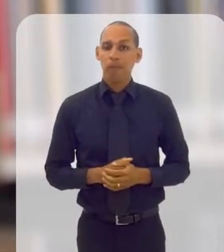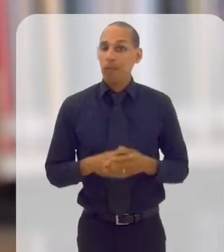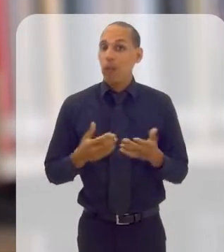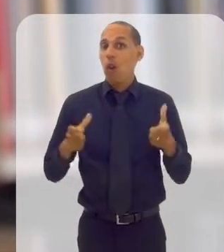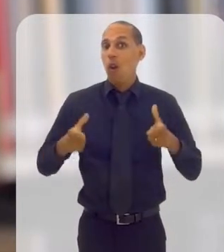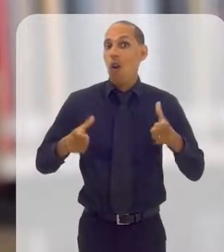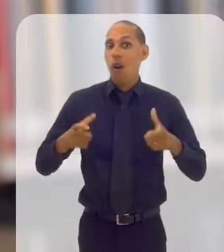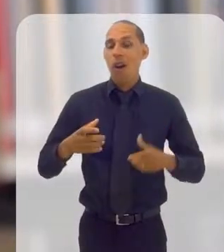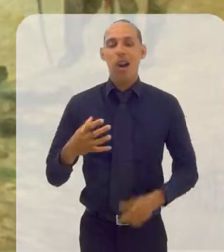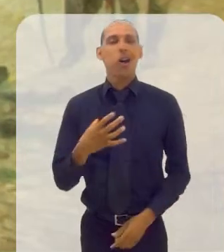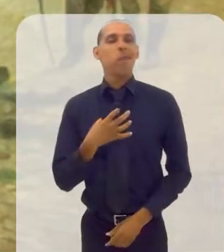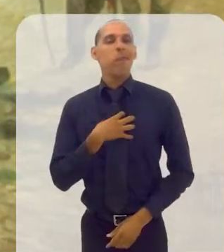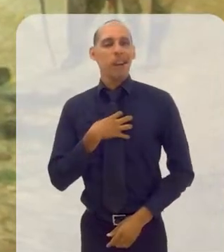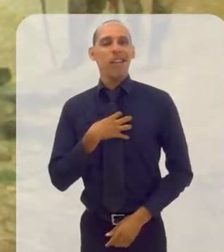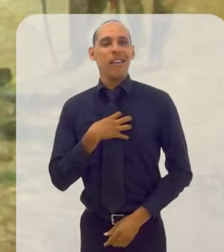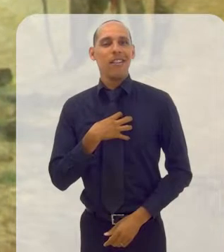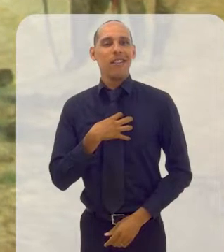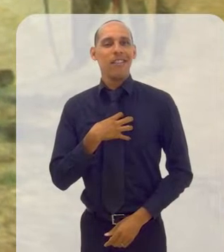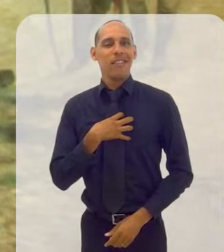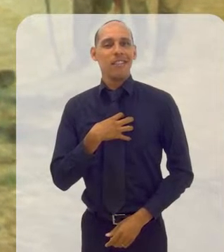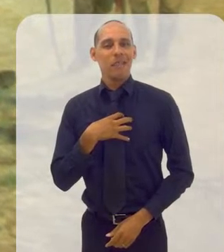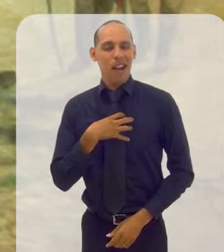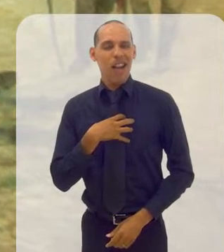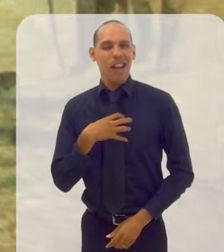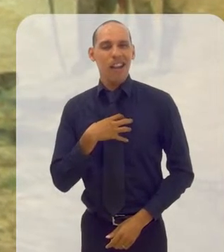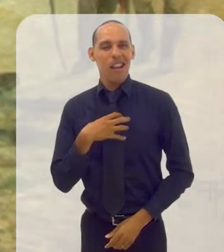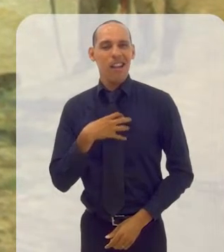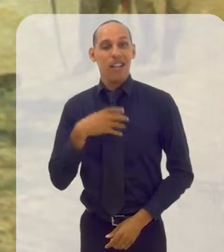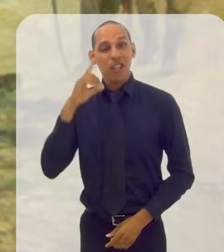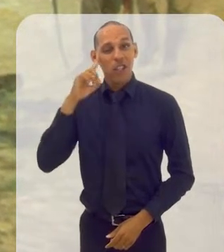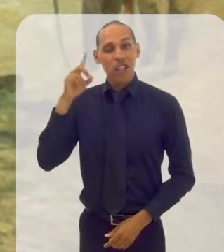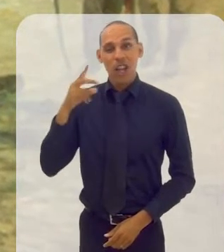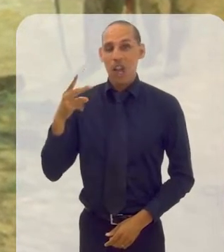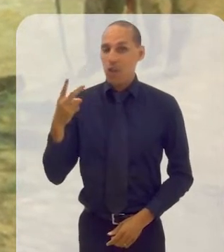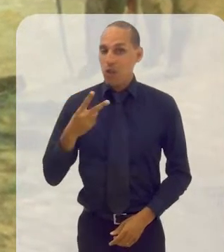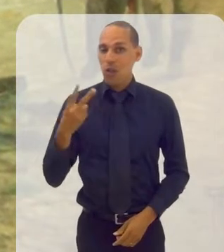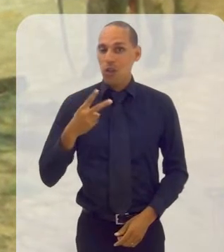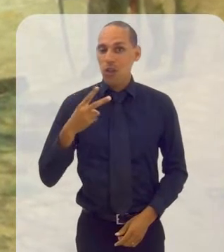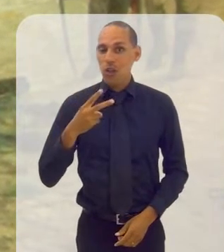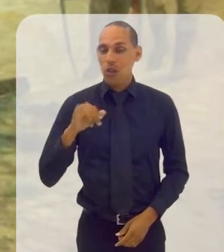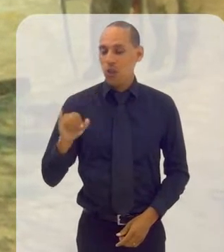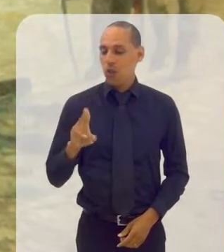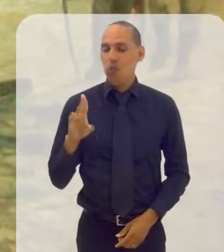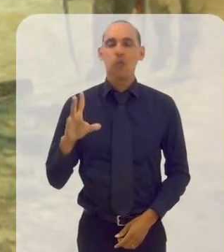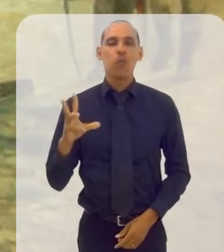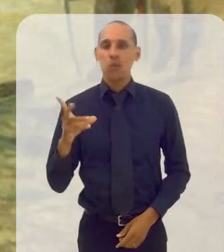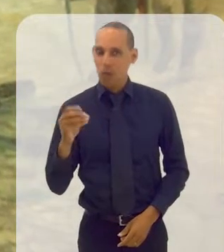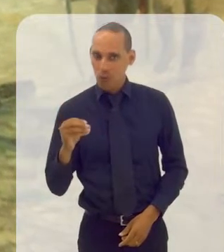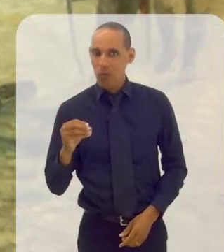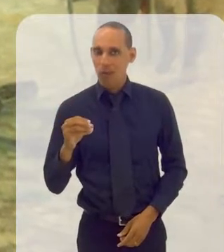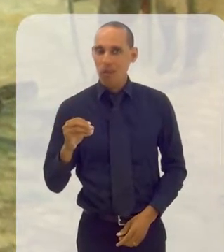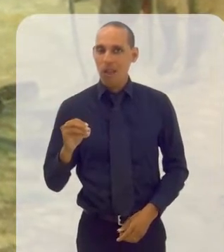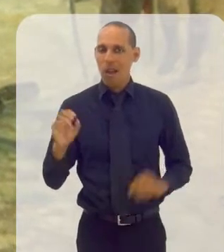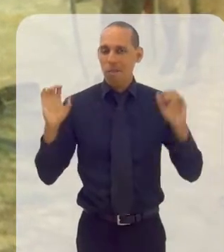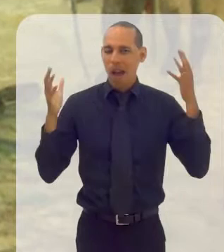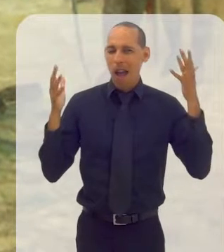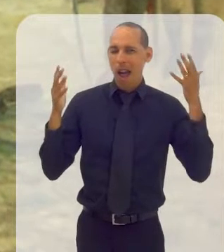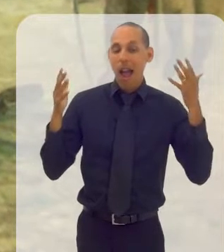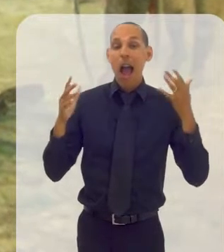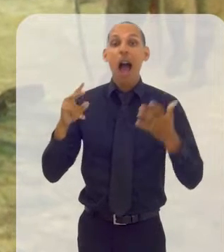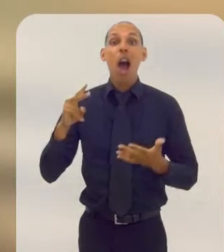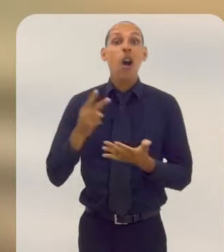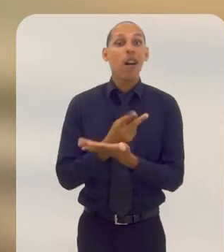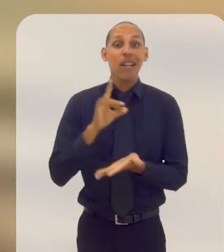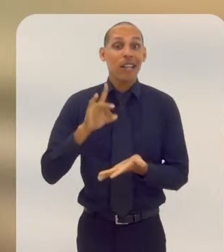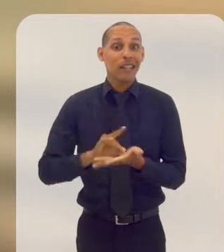recolonizadoras, Na Bahia, no 2 de julho, que é comemorada a independência, porque ela só foi consolidada